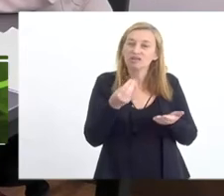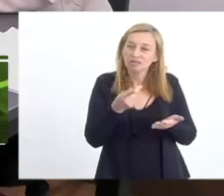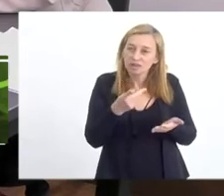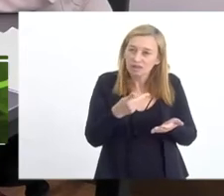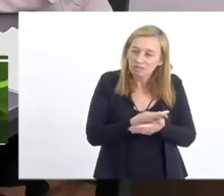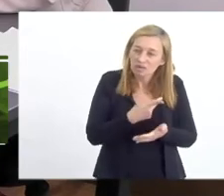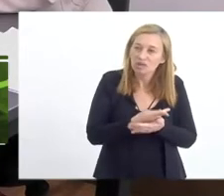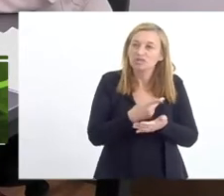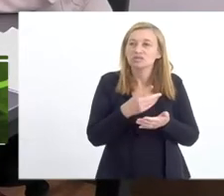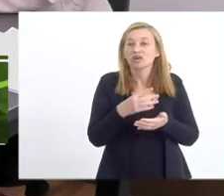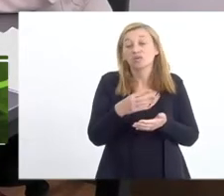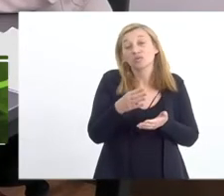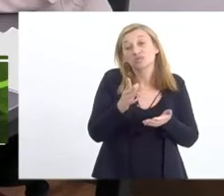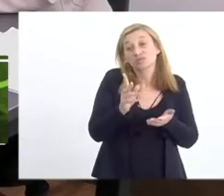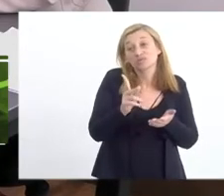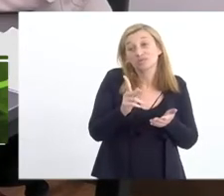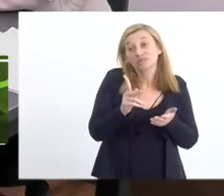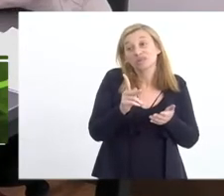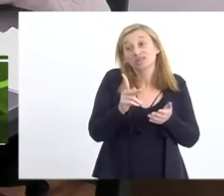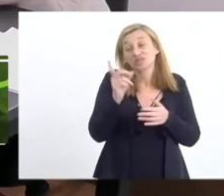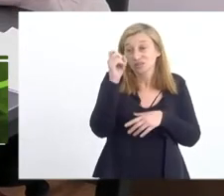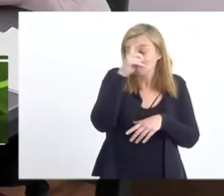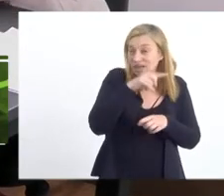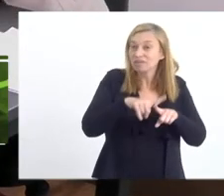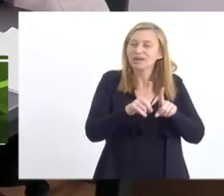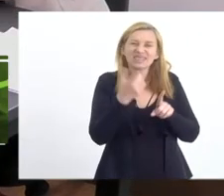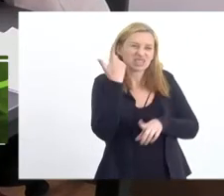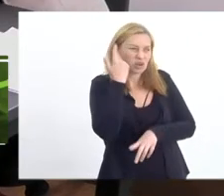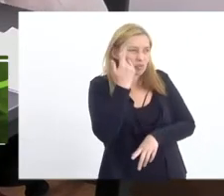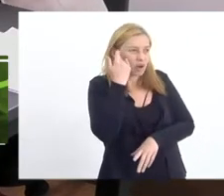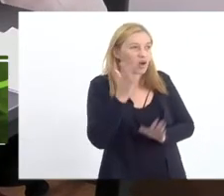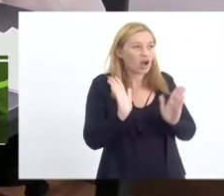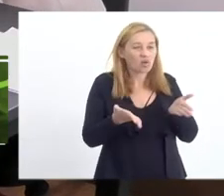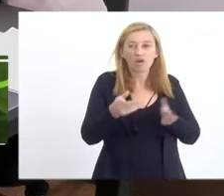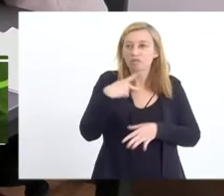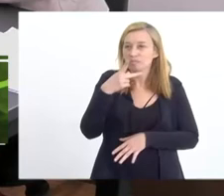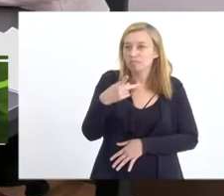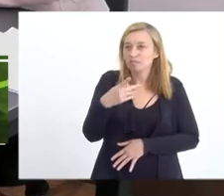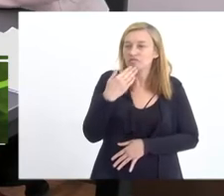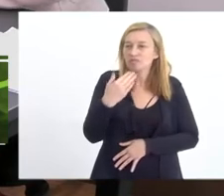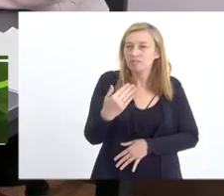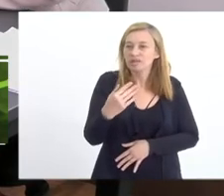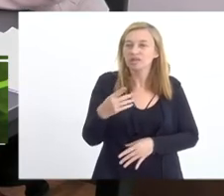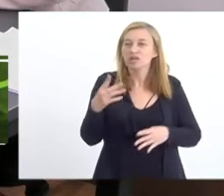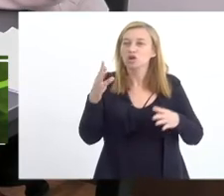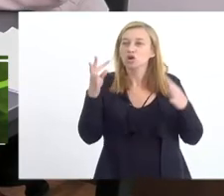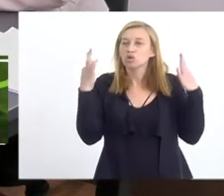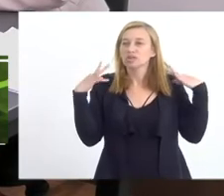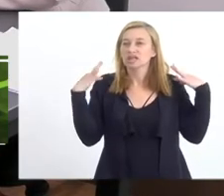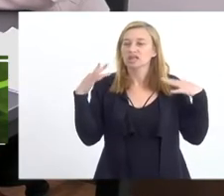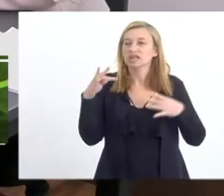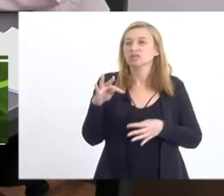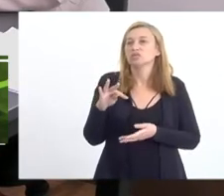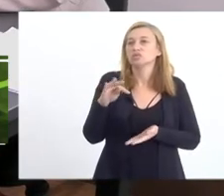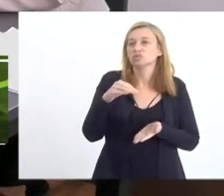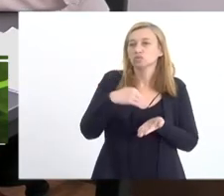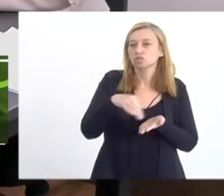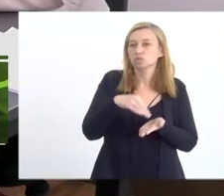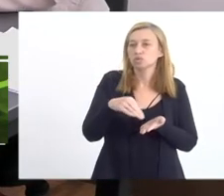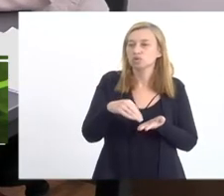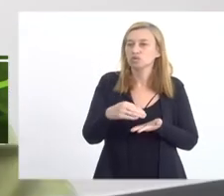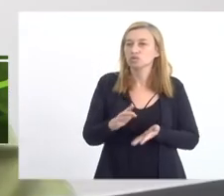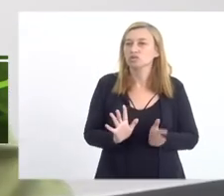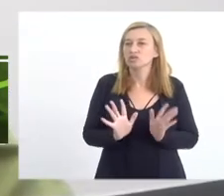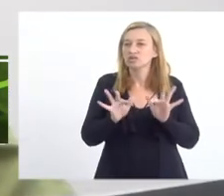decorrer, isso é normal. E eu vou passar a palavra agora ao secretário de Turismo Tutuca, que queria que